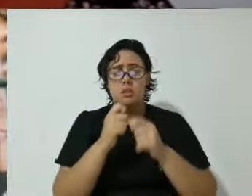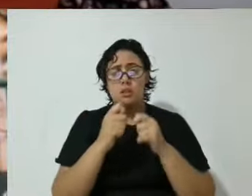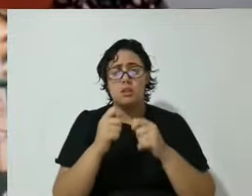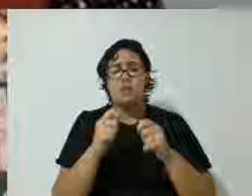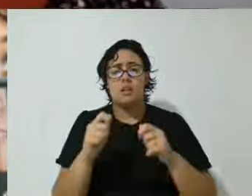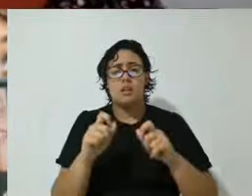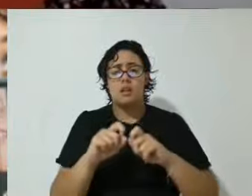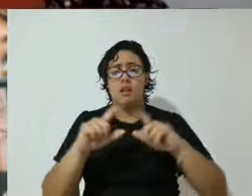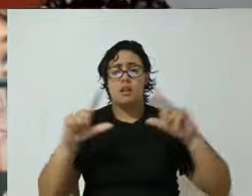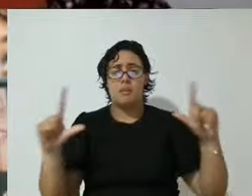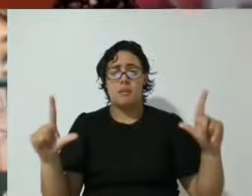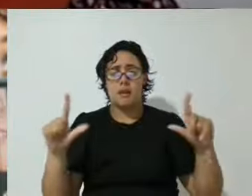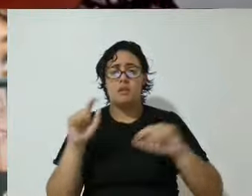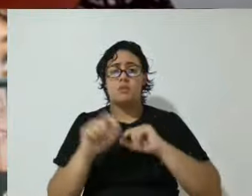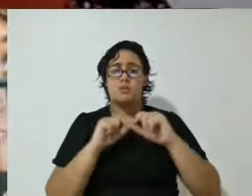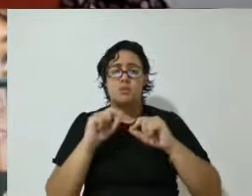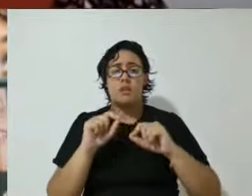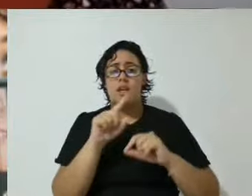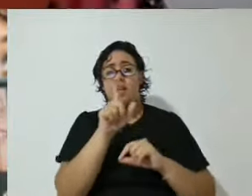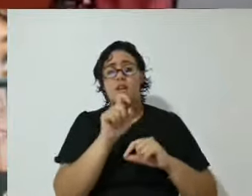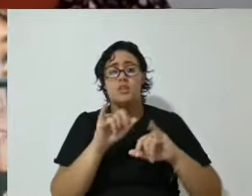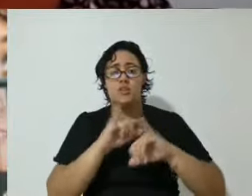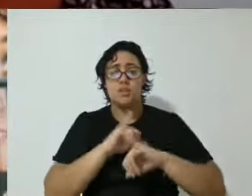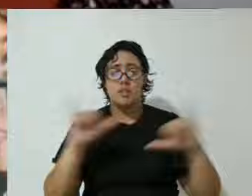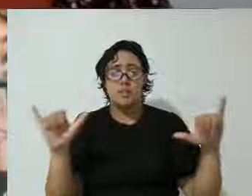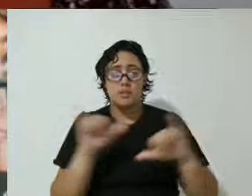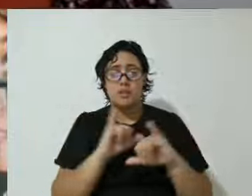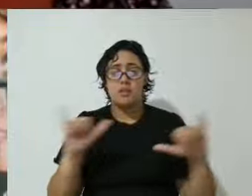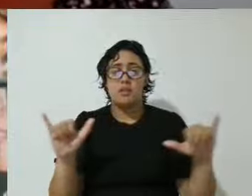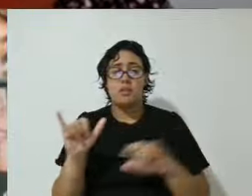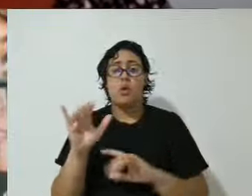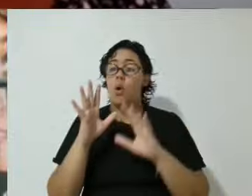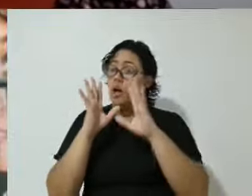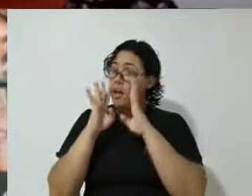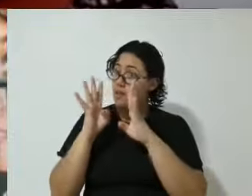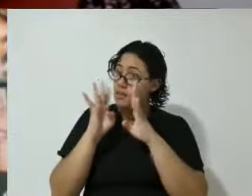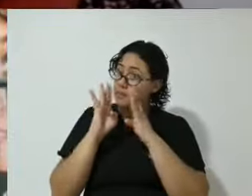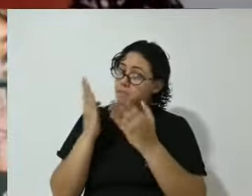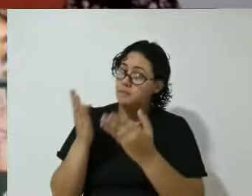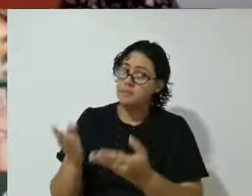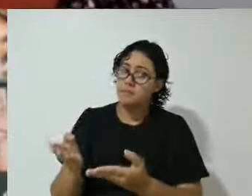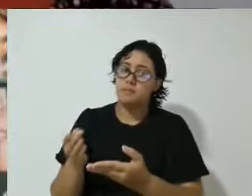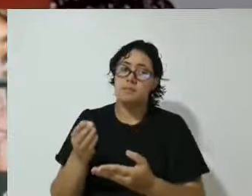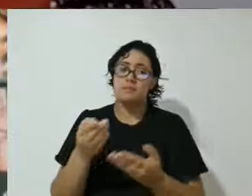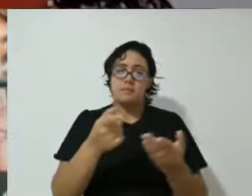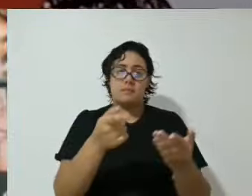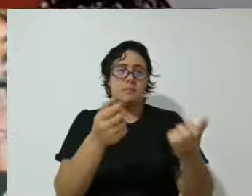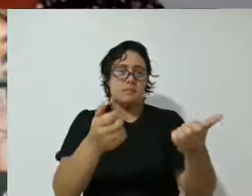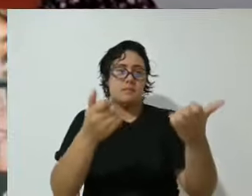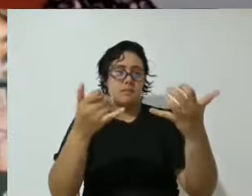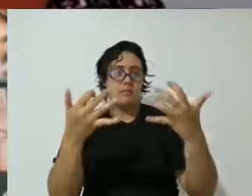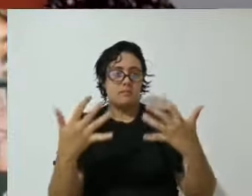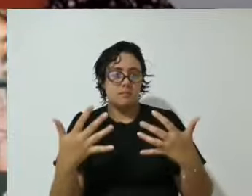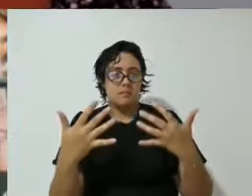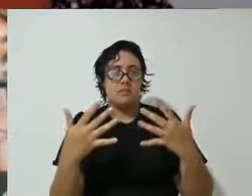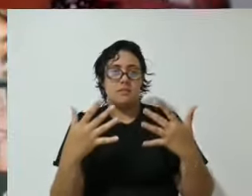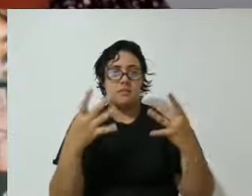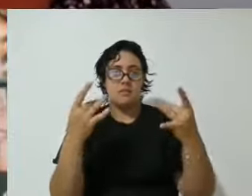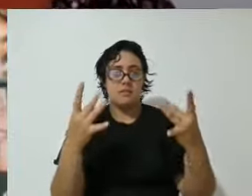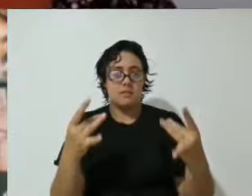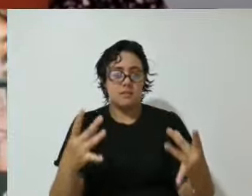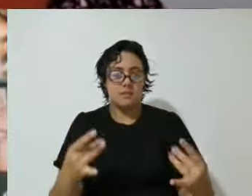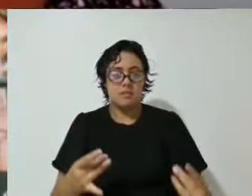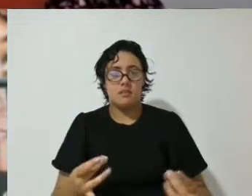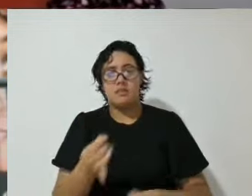da divulgação, da escuta do outro, e você vem com mais assim elementos, né, e exemplos, né, que